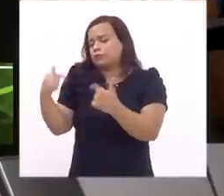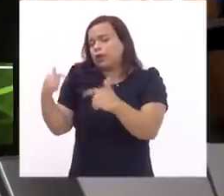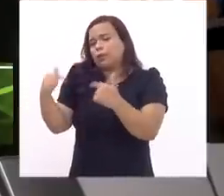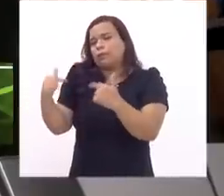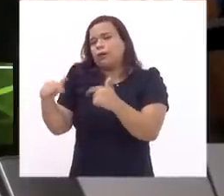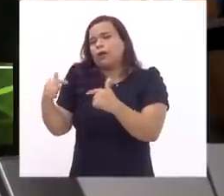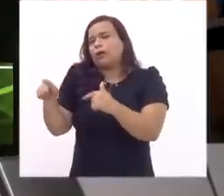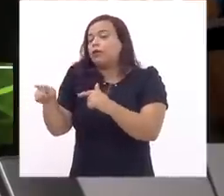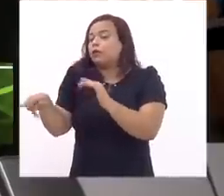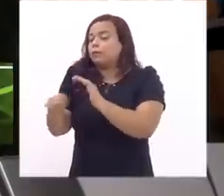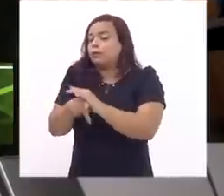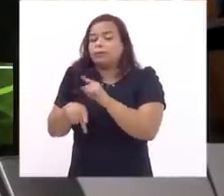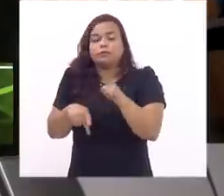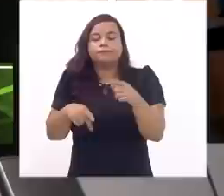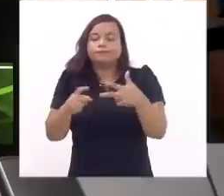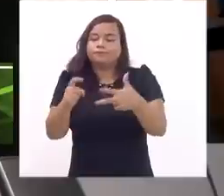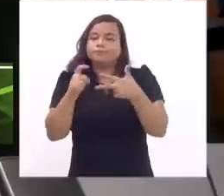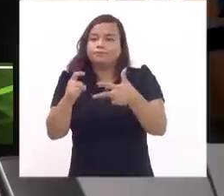da SEDAI.